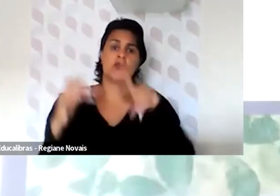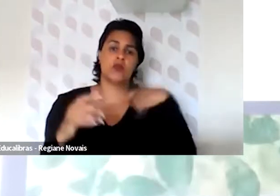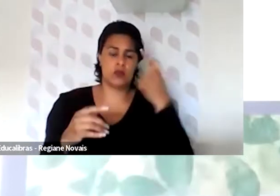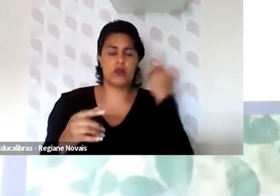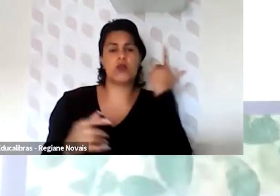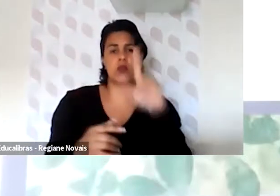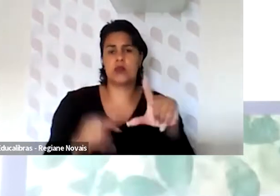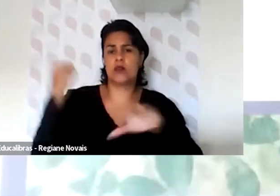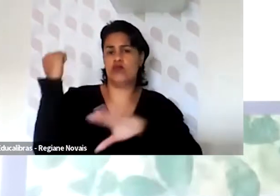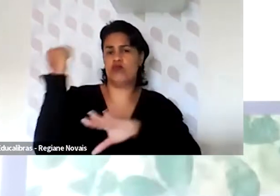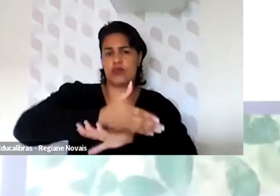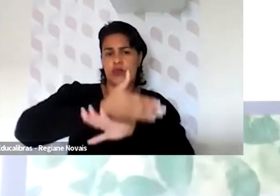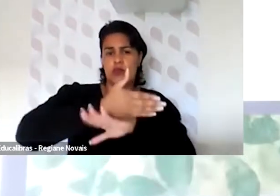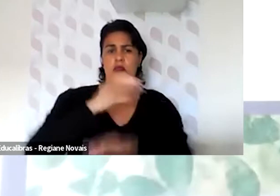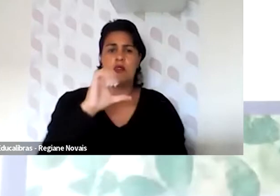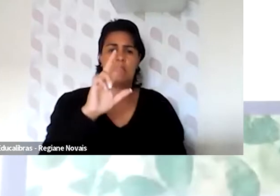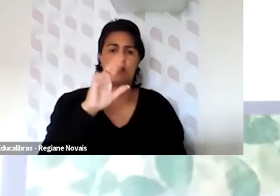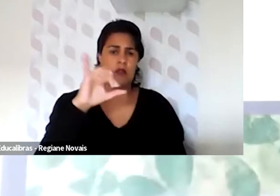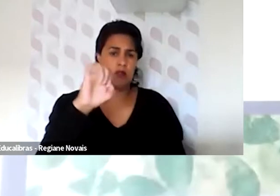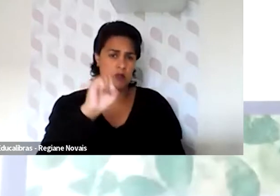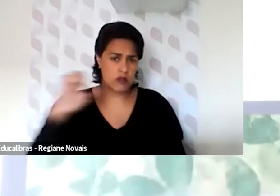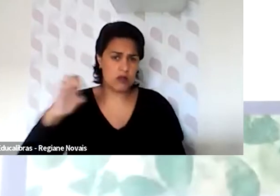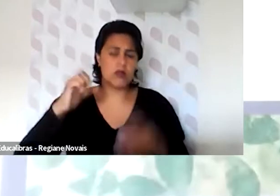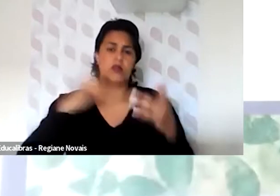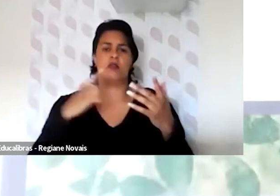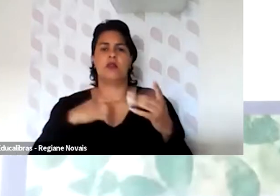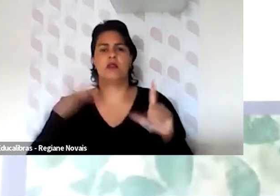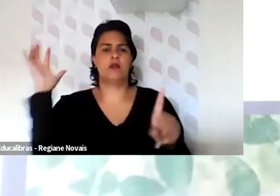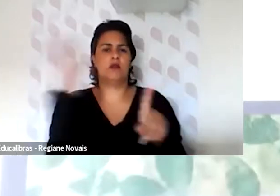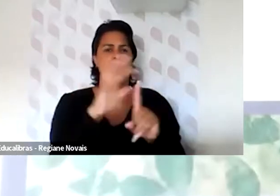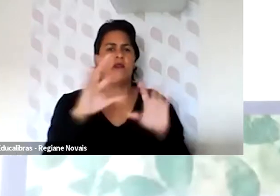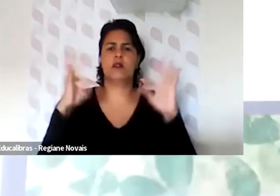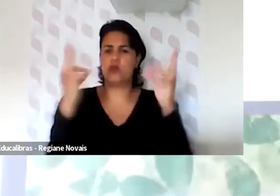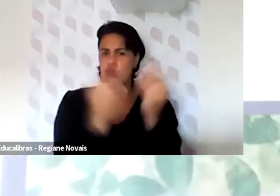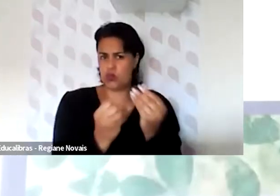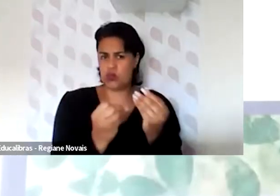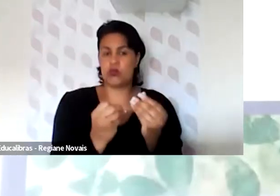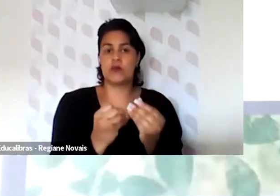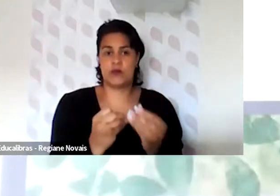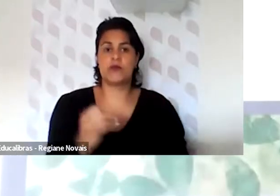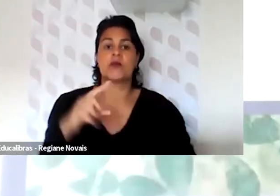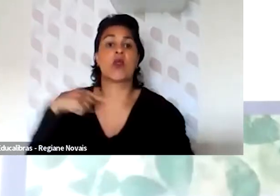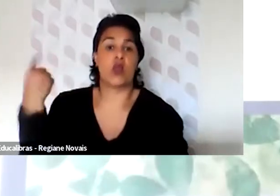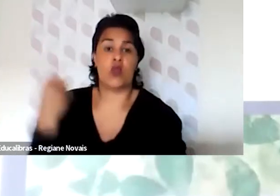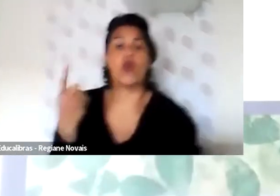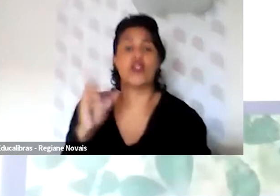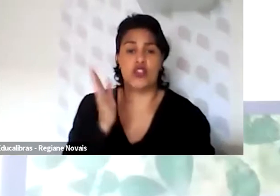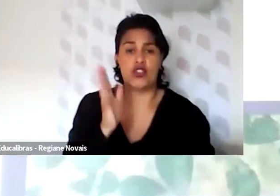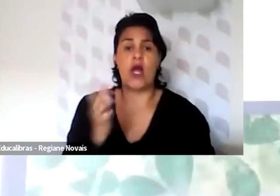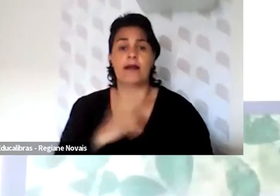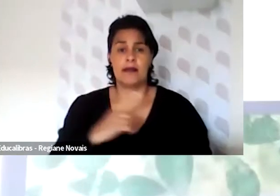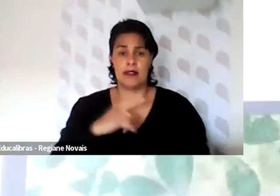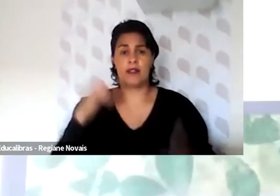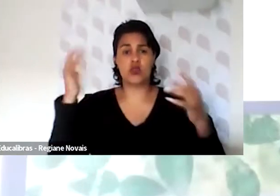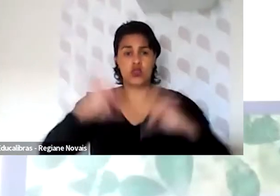que é essa crise climática que vem afetando a todos, né? E que, inclusive, nós já estamos sofrendo as consequências aqui no